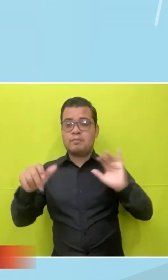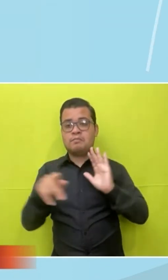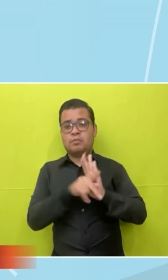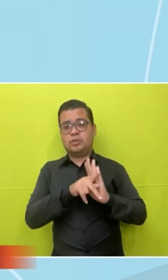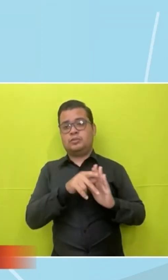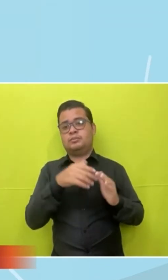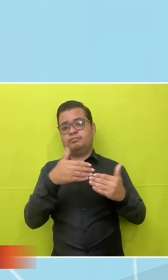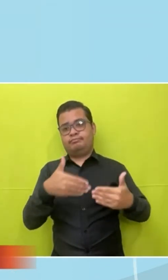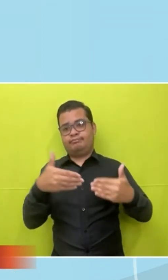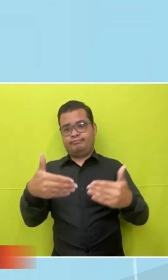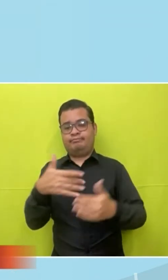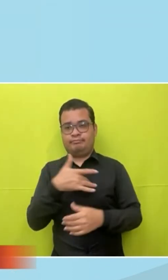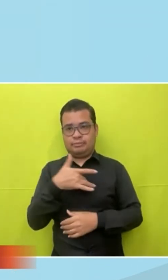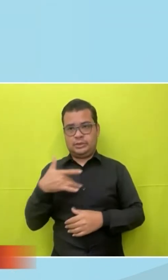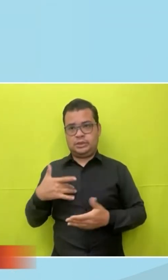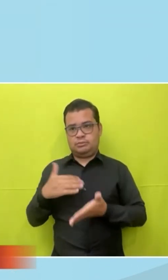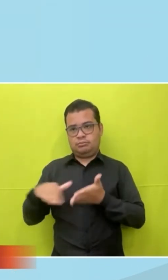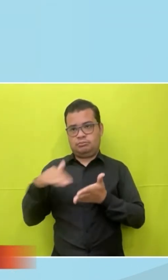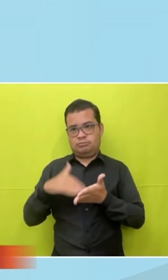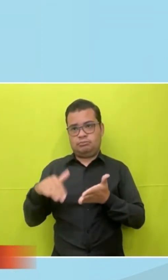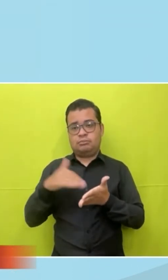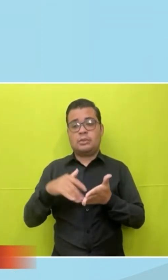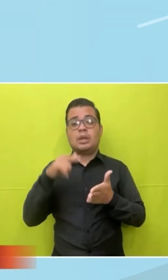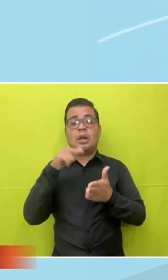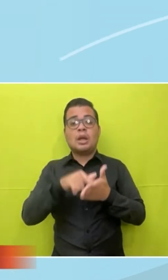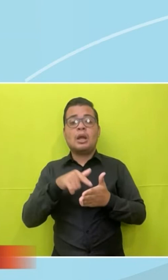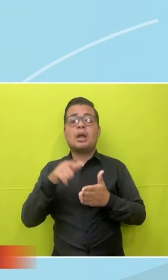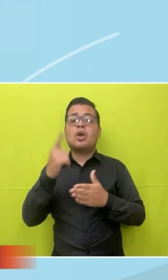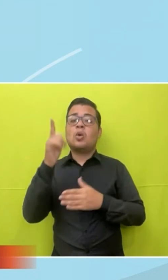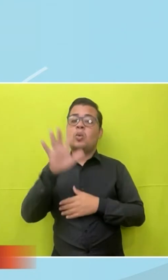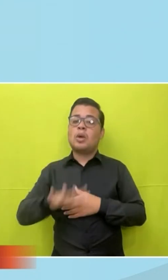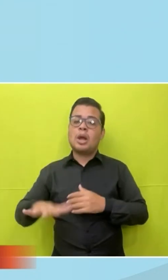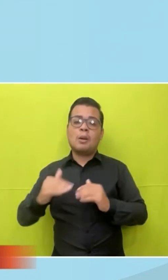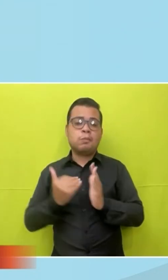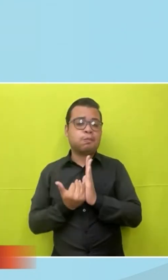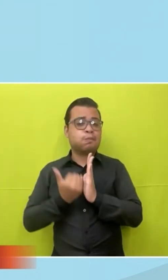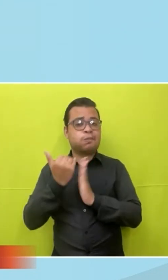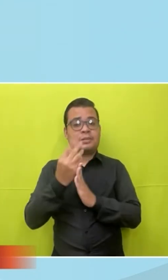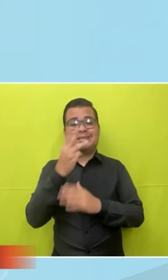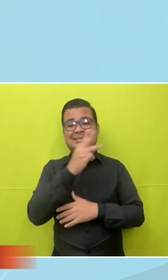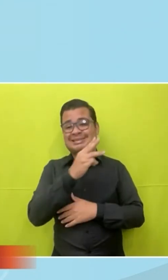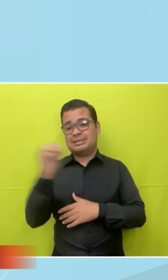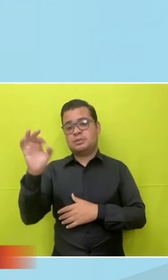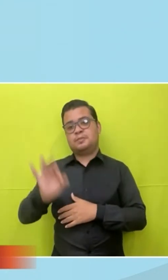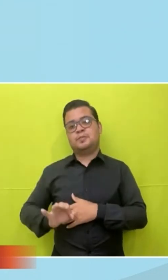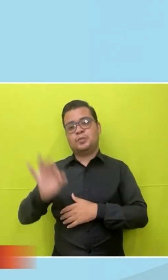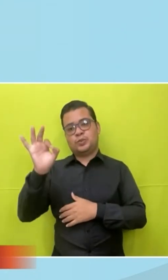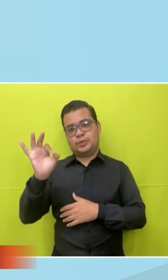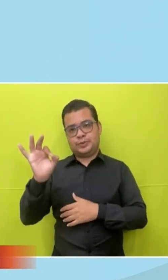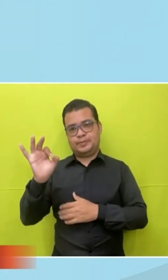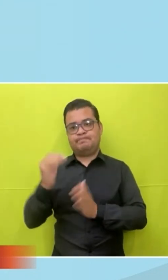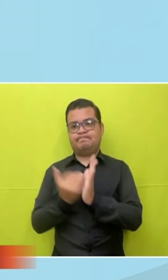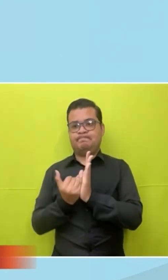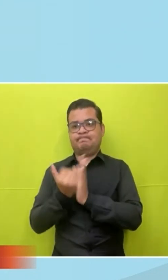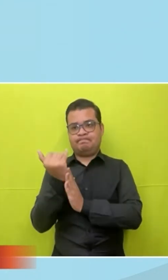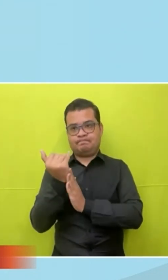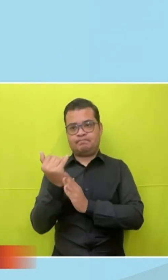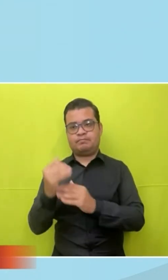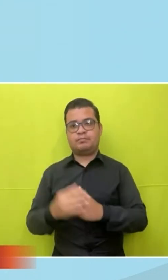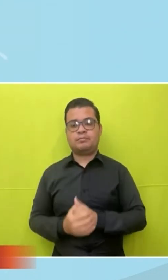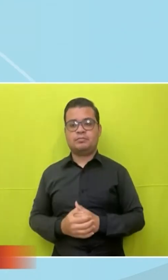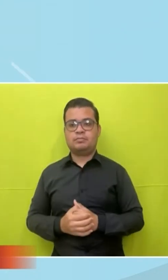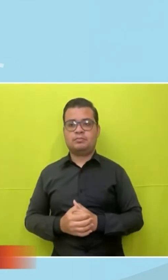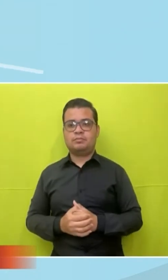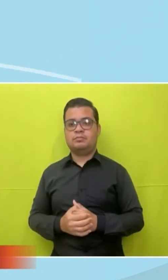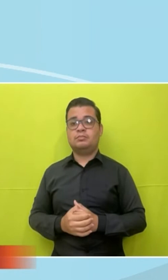e abril, Goiás teve um aumento de 300% nos casos confirmados e notificados. Isso